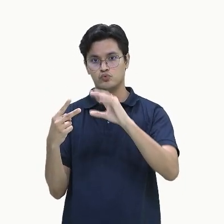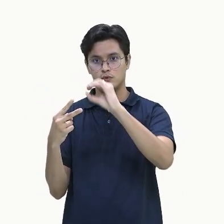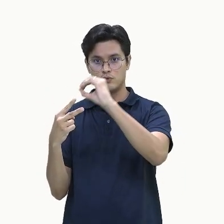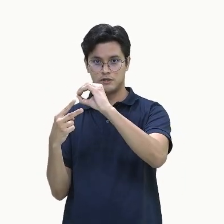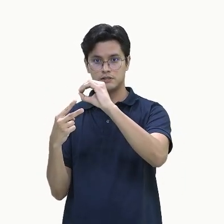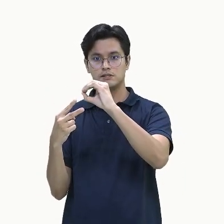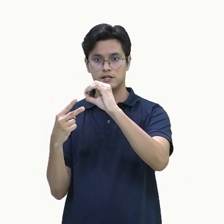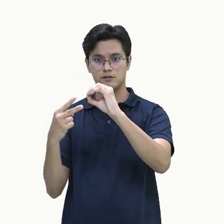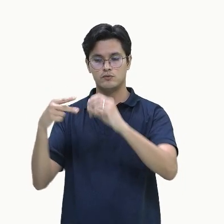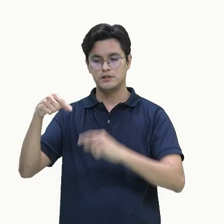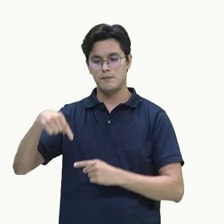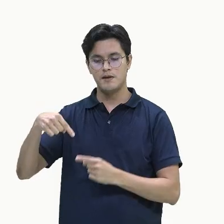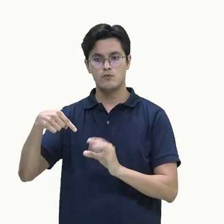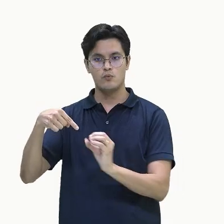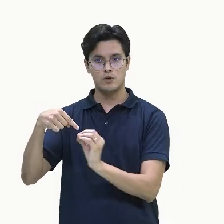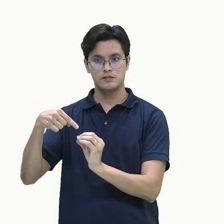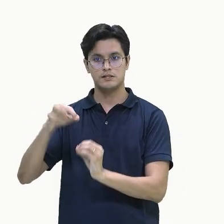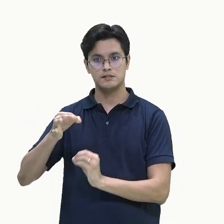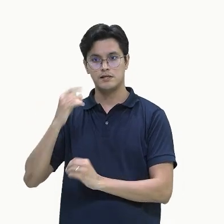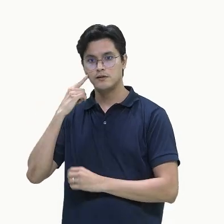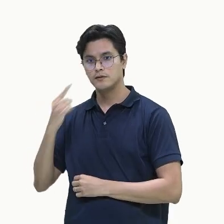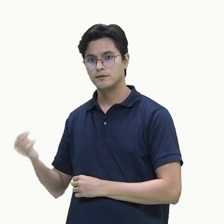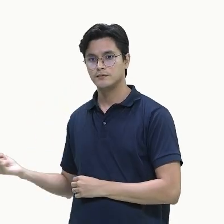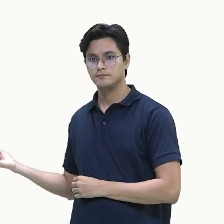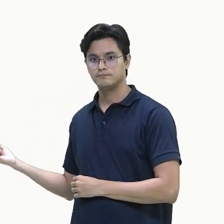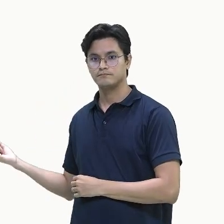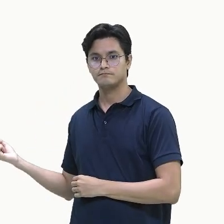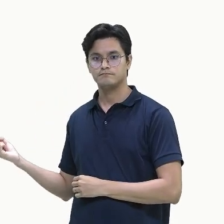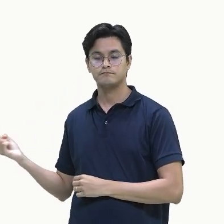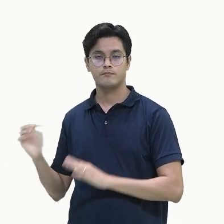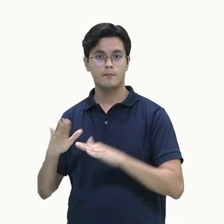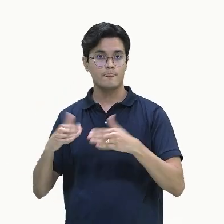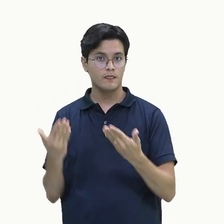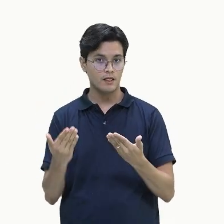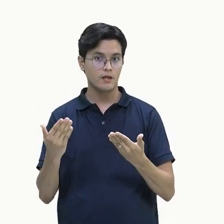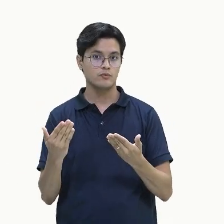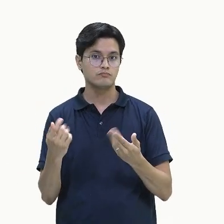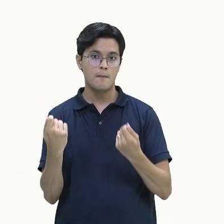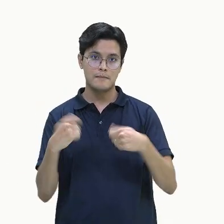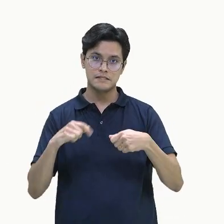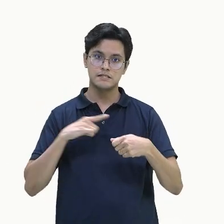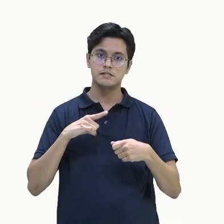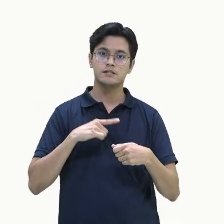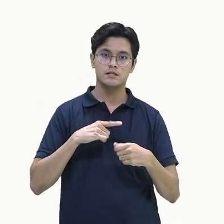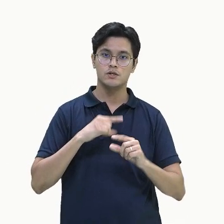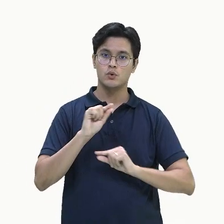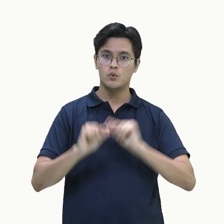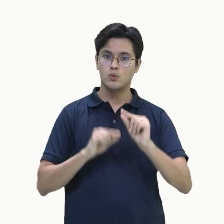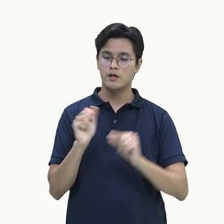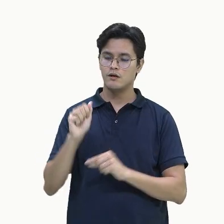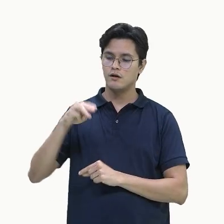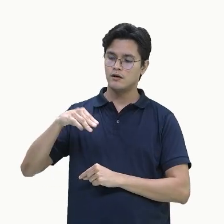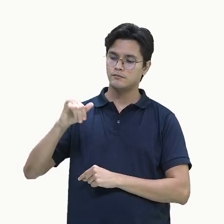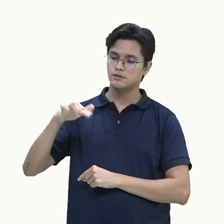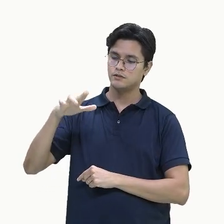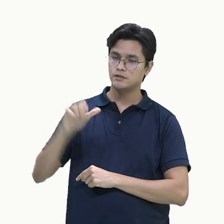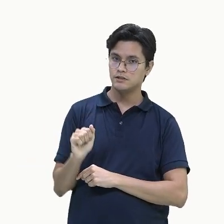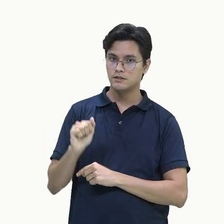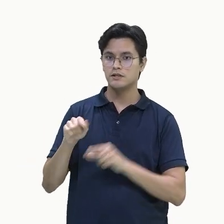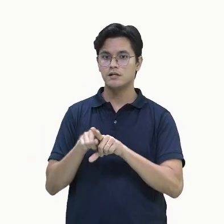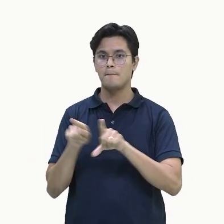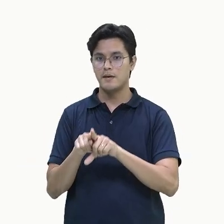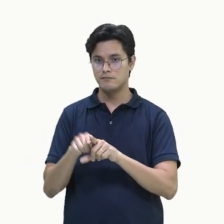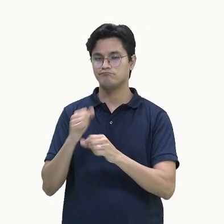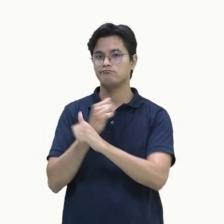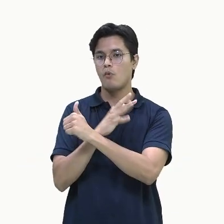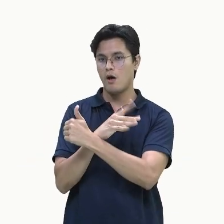o aminoácido tem que ter os dois, o grupo amina e o grupo ácido, na mesma estrutura. E